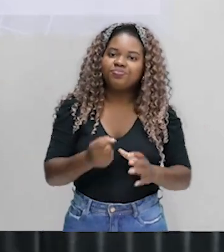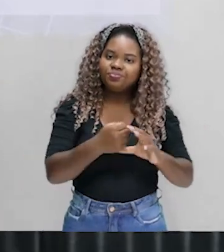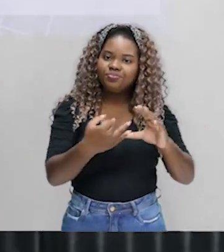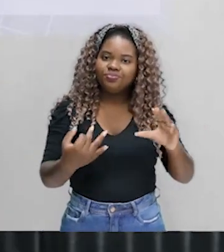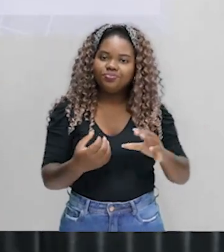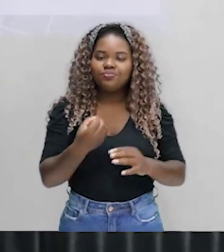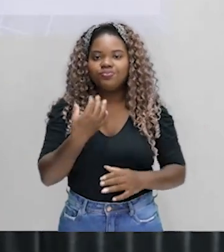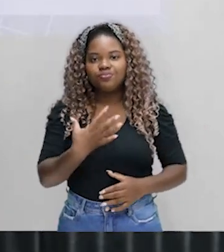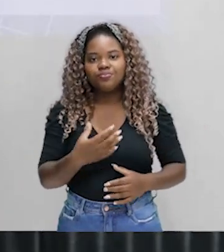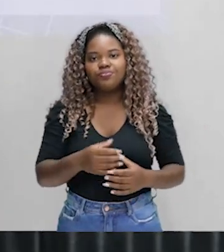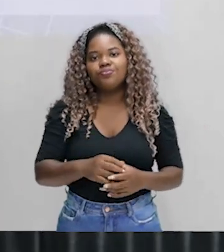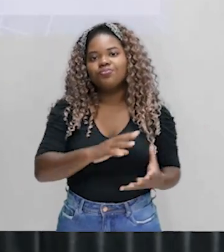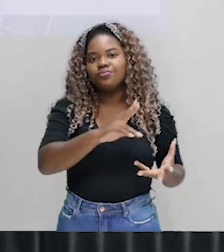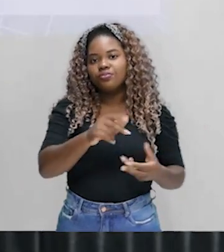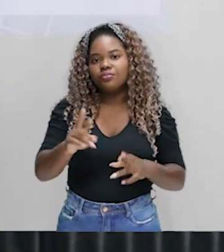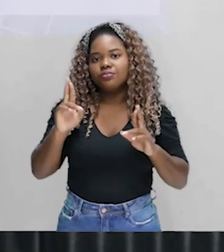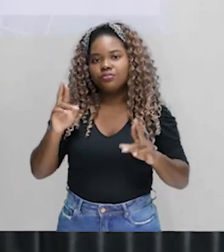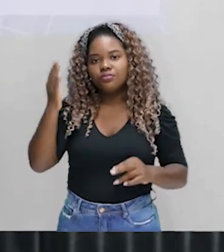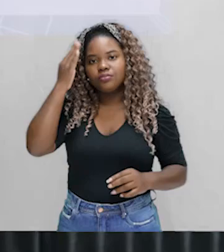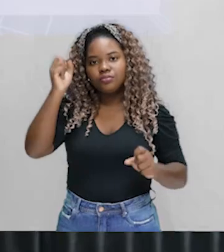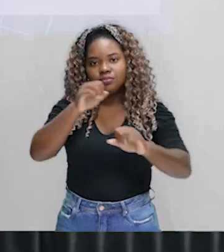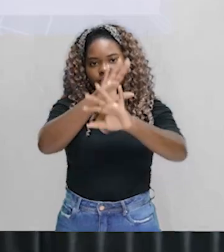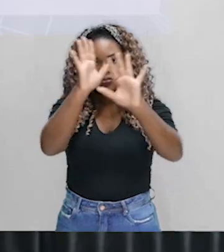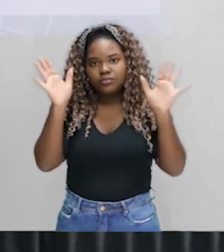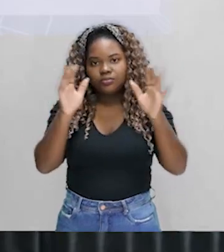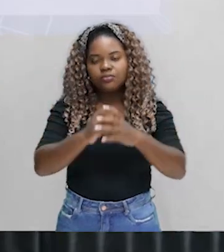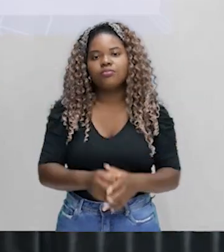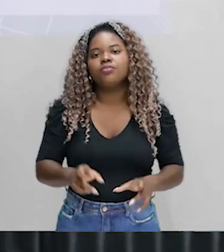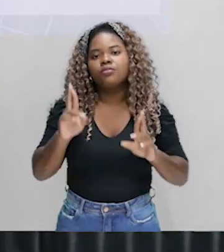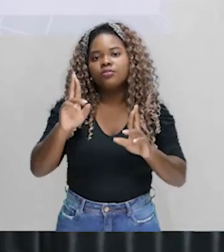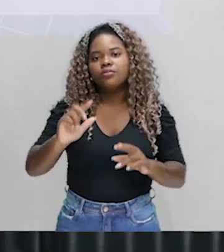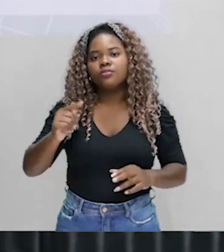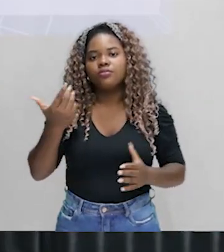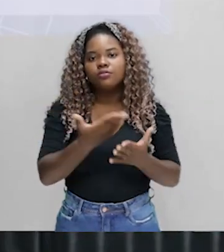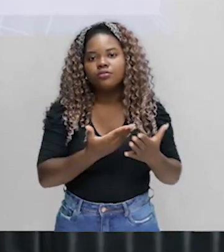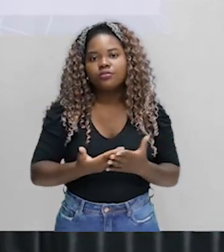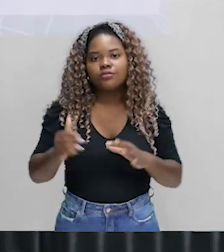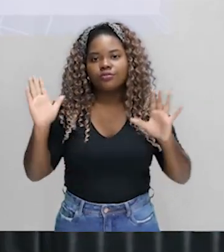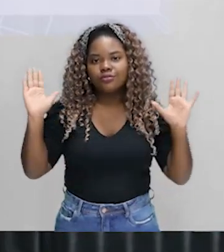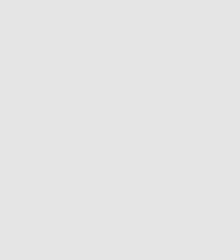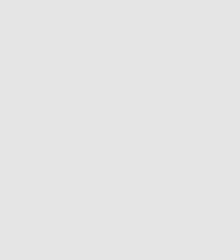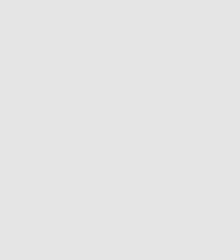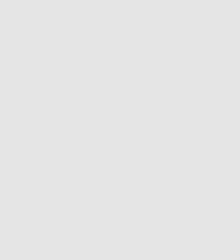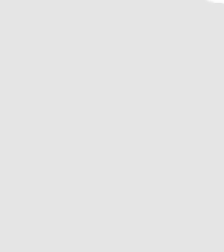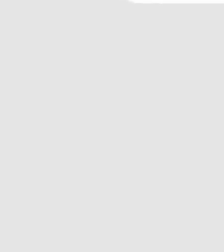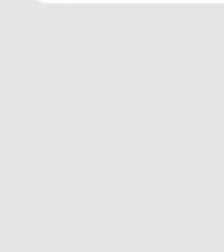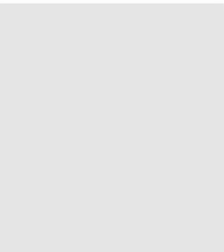características boas para o nosso planeta. Espero que tenham entendido e aguardo vocês na próxima aula. Tchau, tchau.